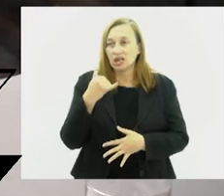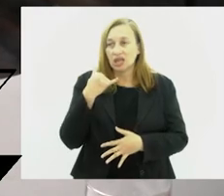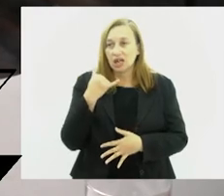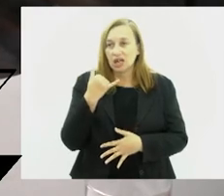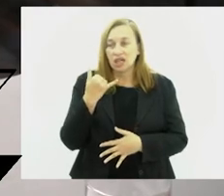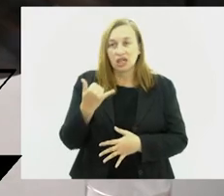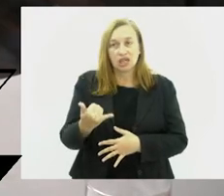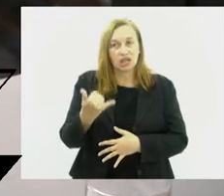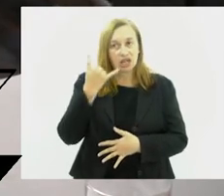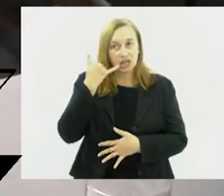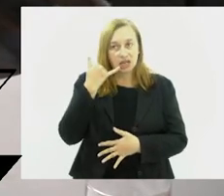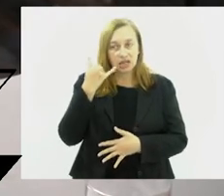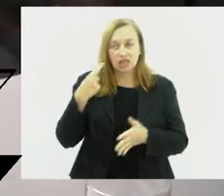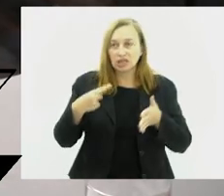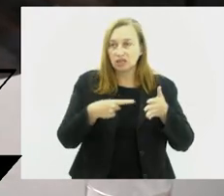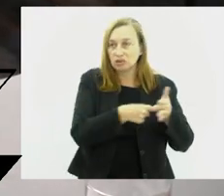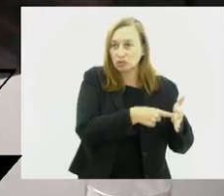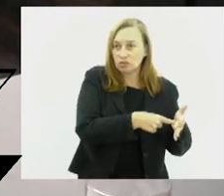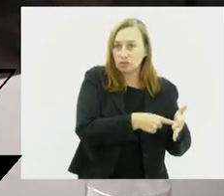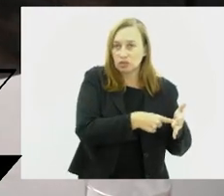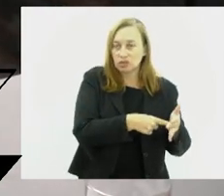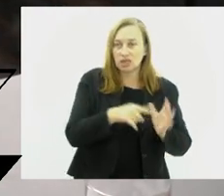especializado, específico,